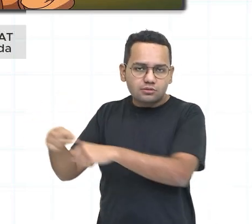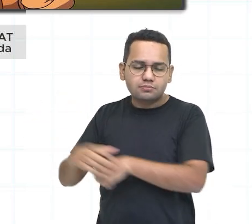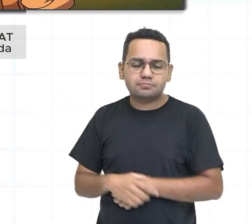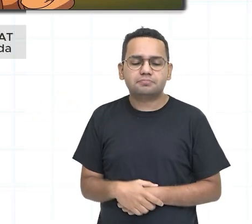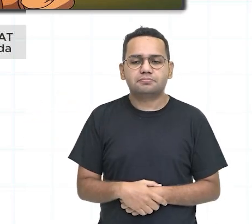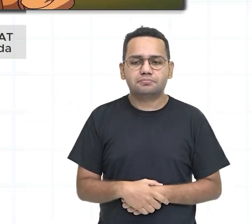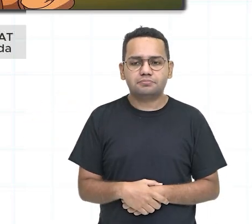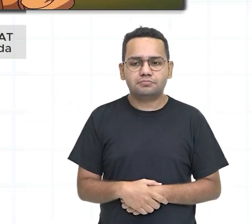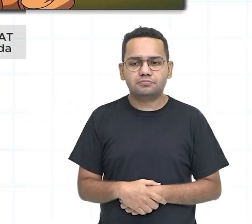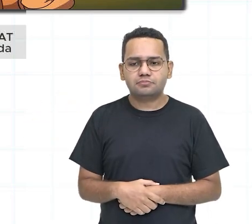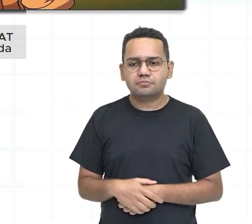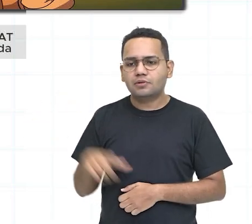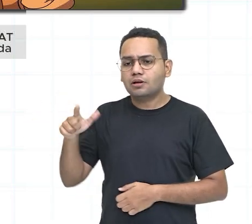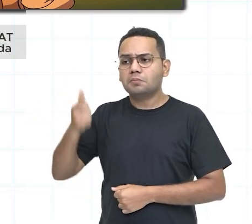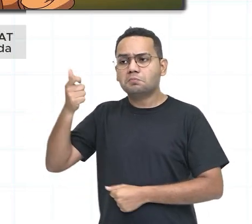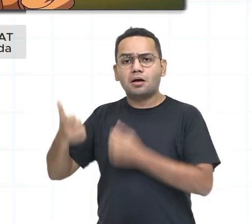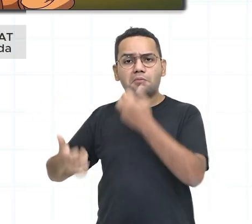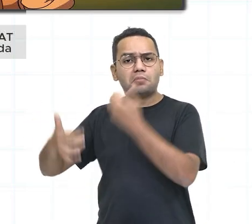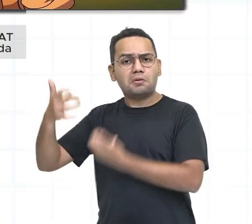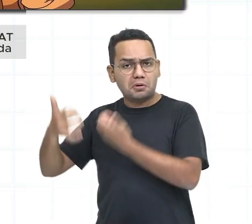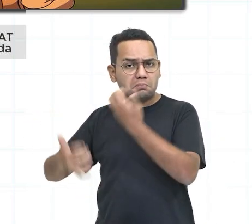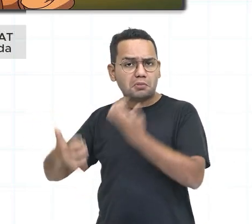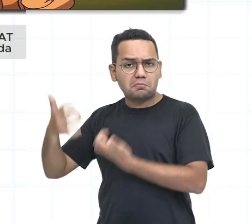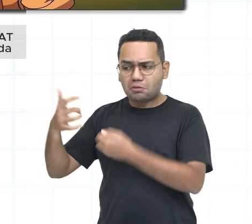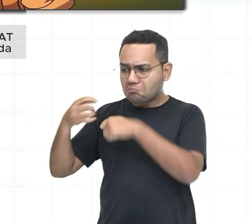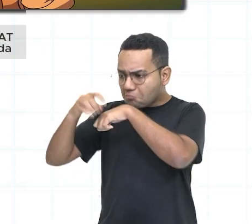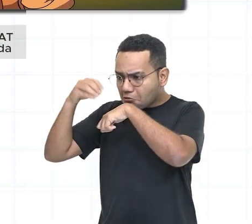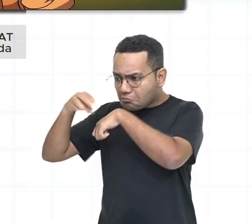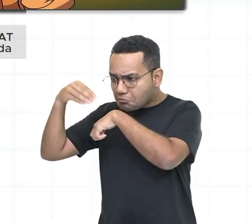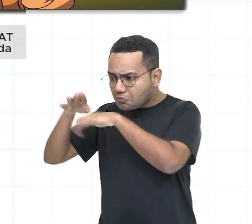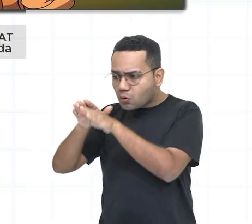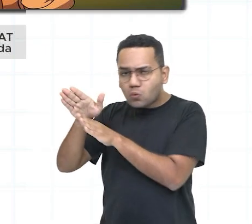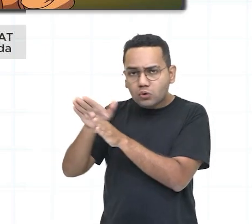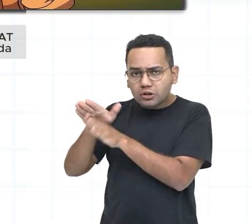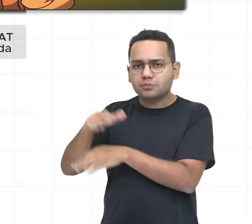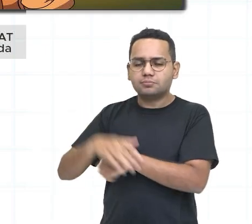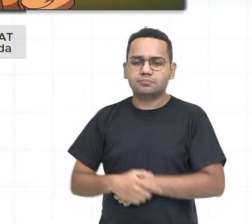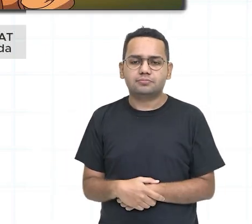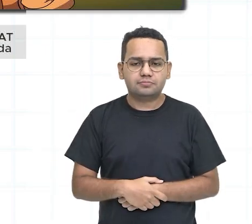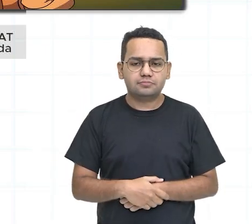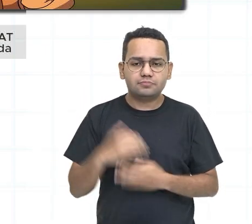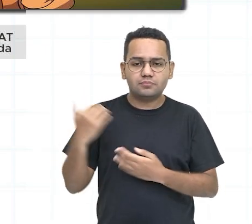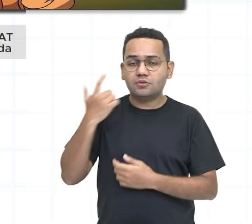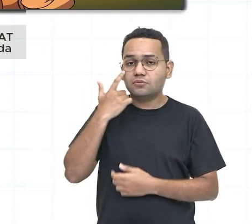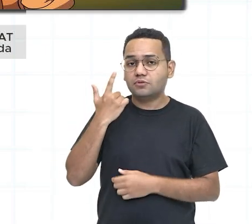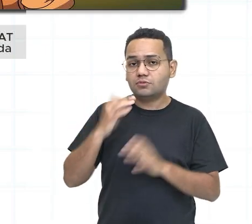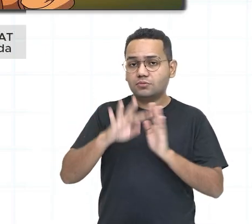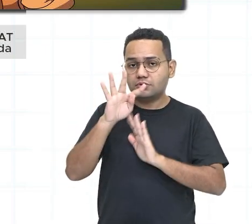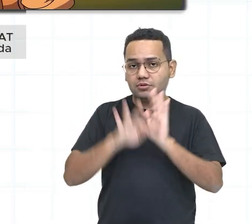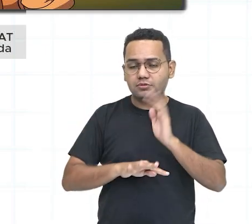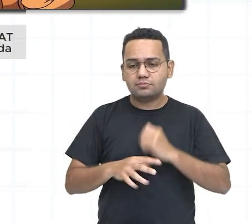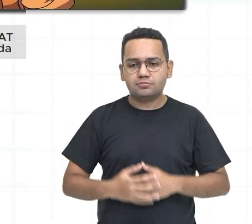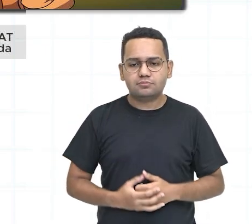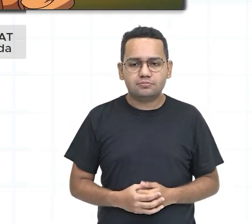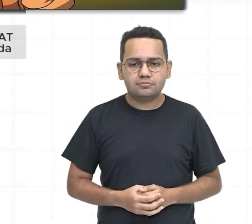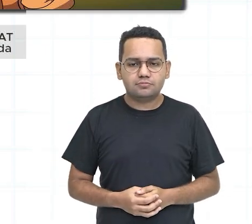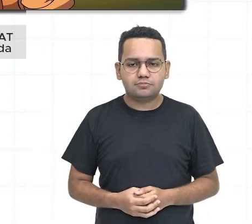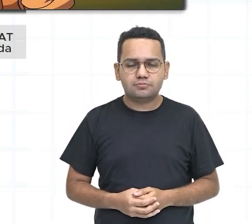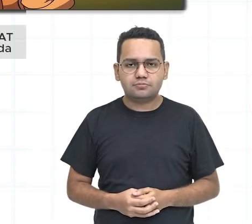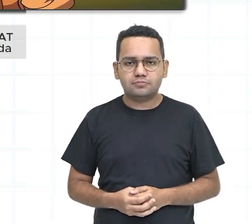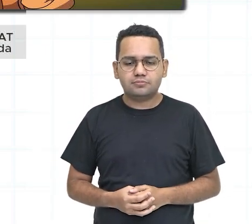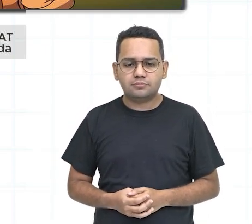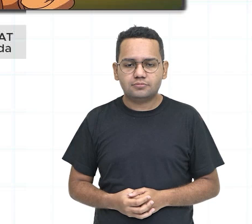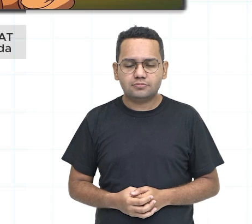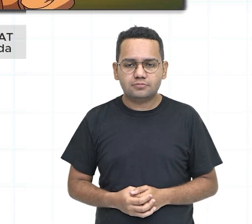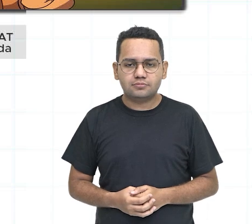britânicas e estão falando aí, né? Está falando com essas pessoas. Então, o que está dizendo o nosso texto aqui? Vou fazer a leitura para vocês. Vamos